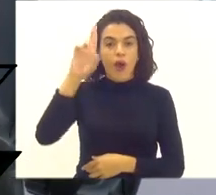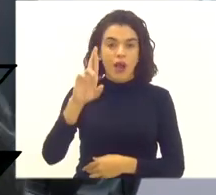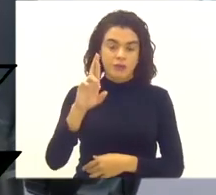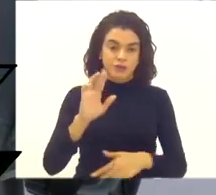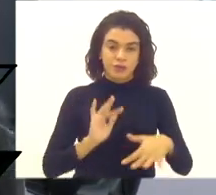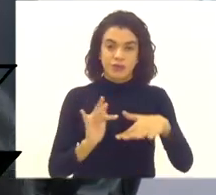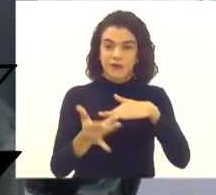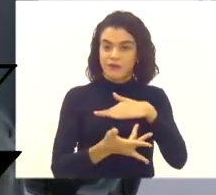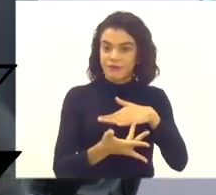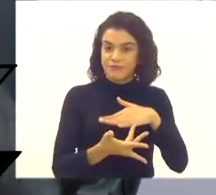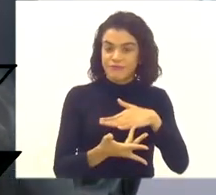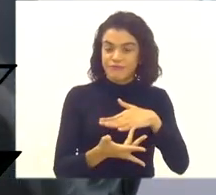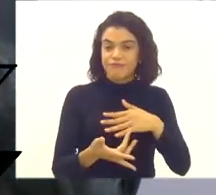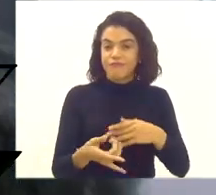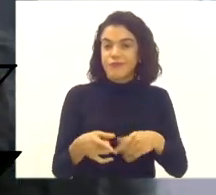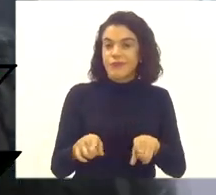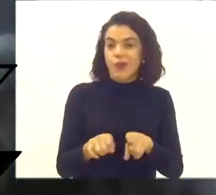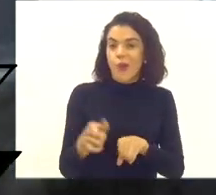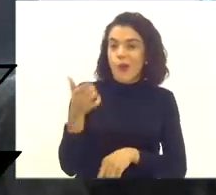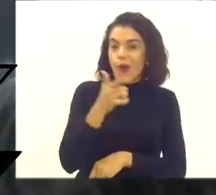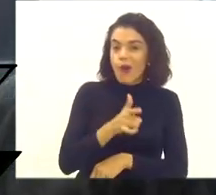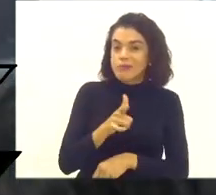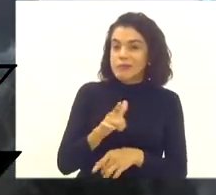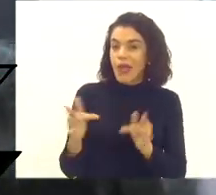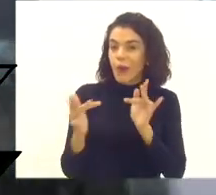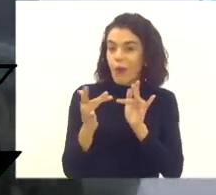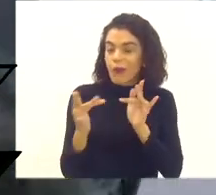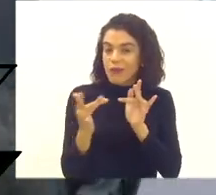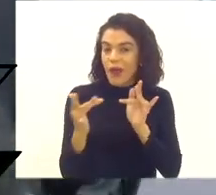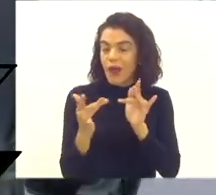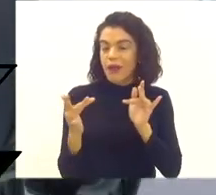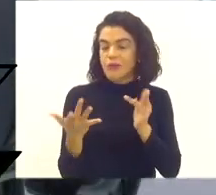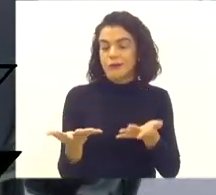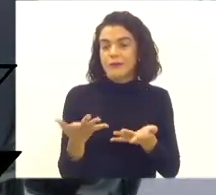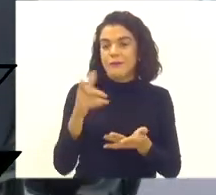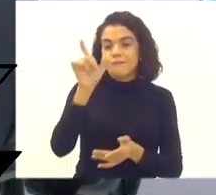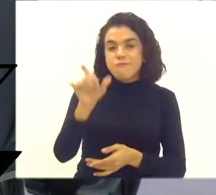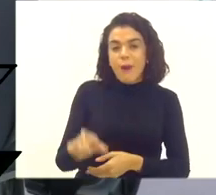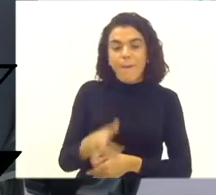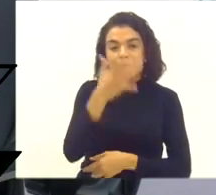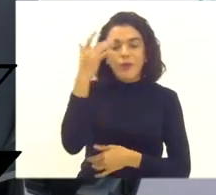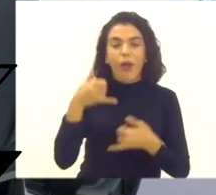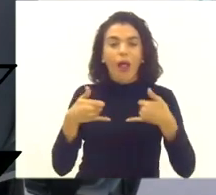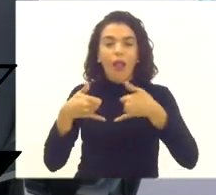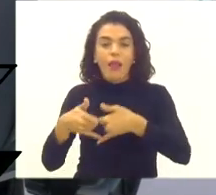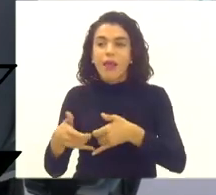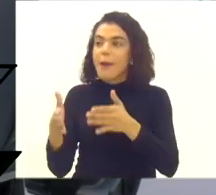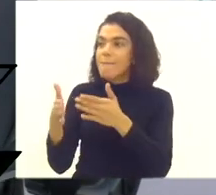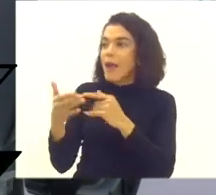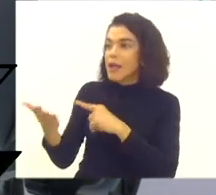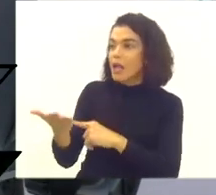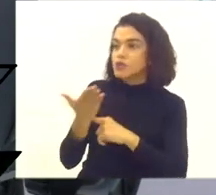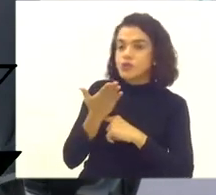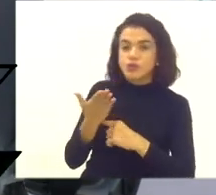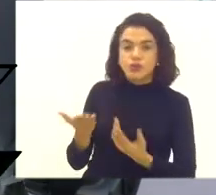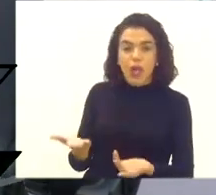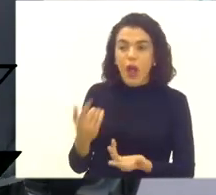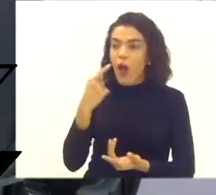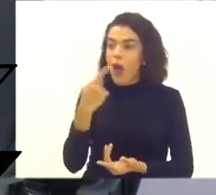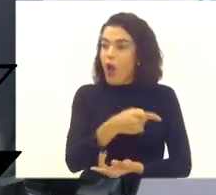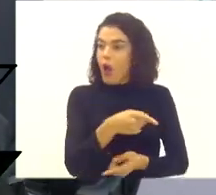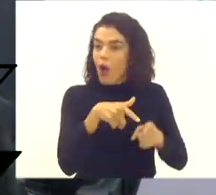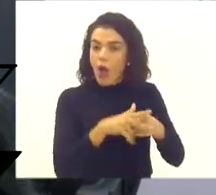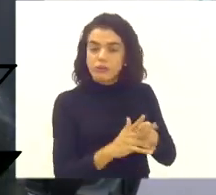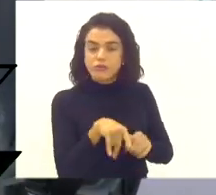não consegue estabelecer um não é uma pessoa que você liga e pede ó vem aqui ver o que que tá acontecendo